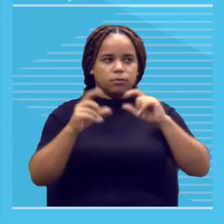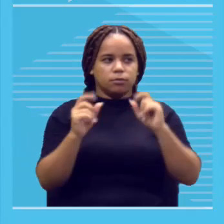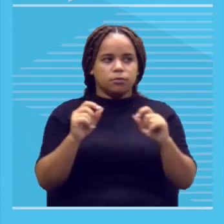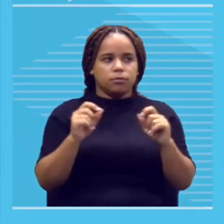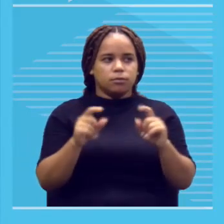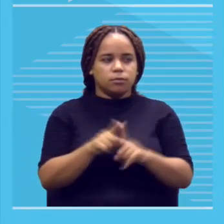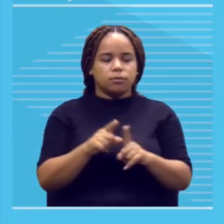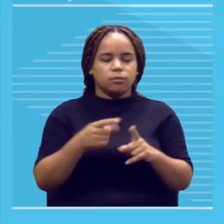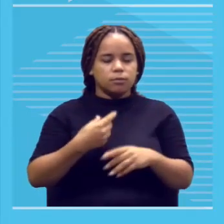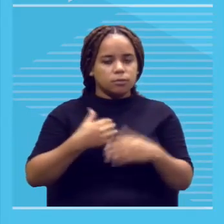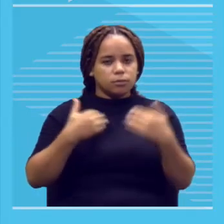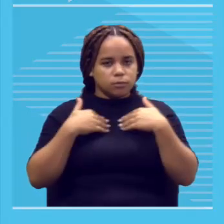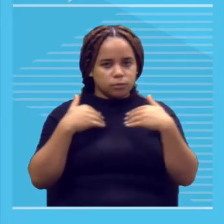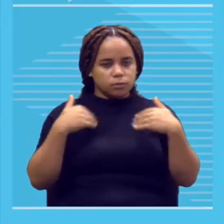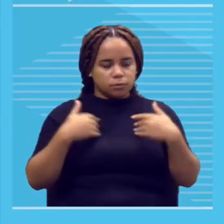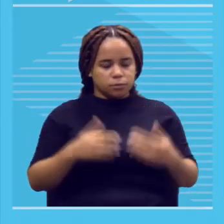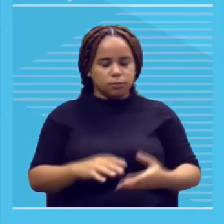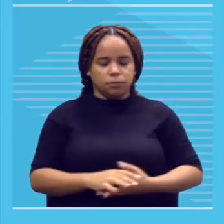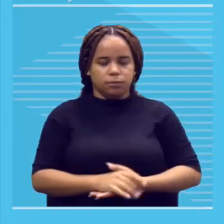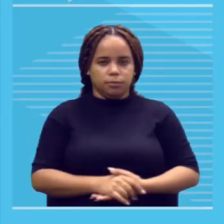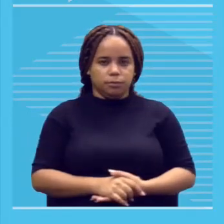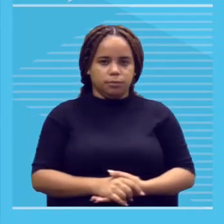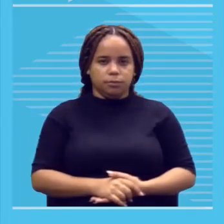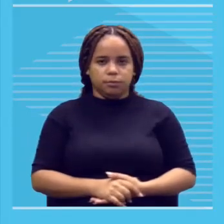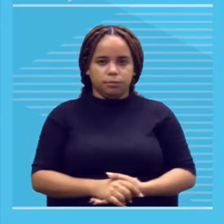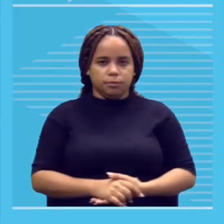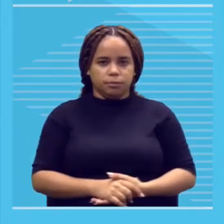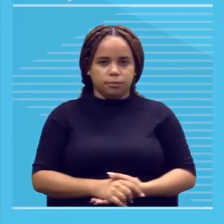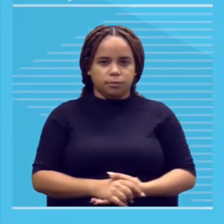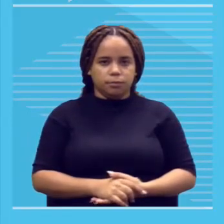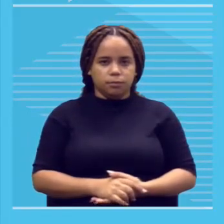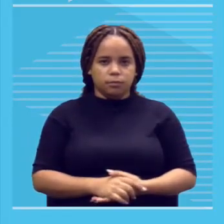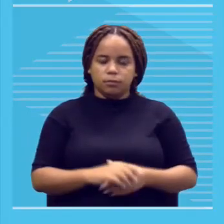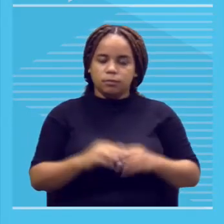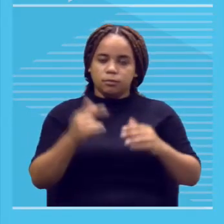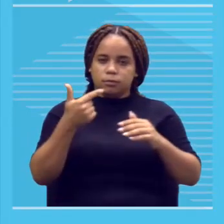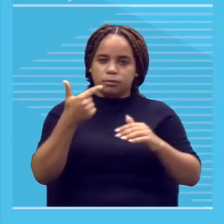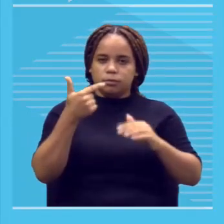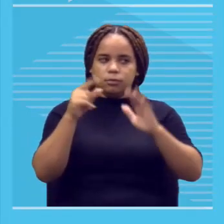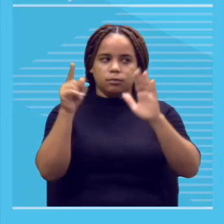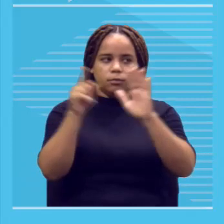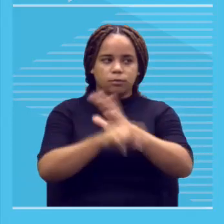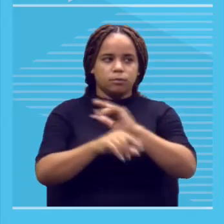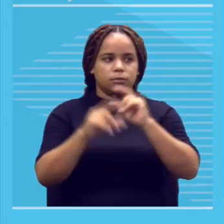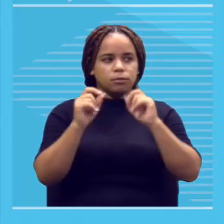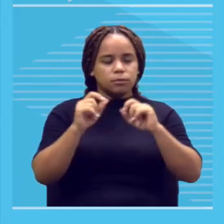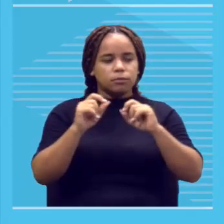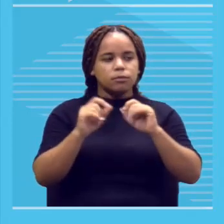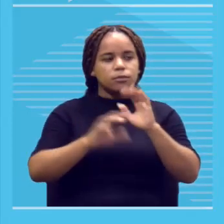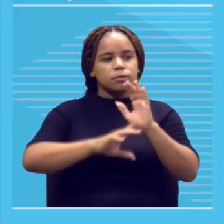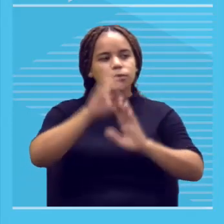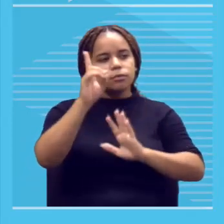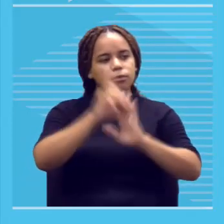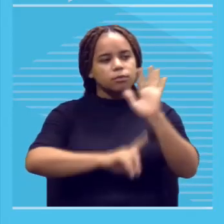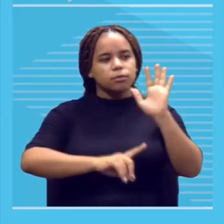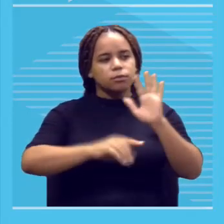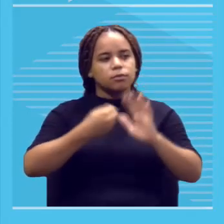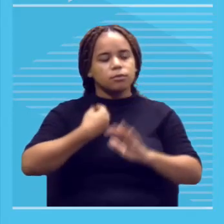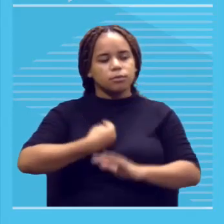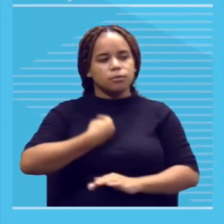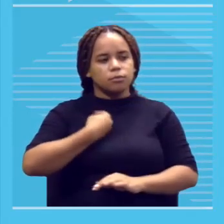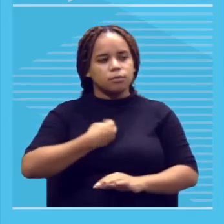a existência corporal aí a próxima pergunta é a seguinte ó o direito de